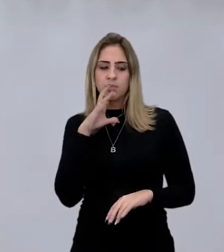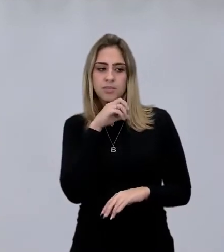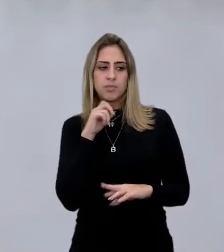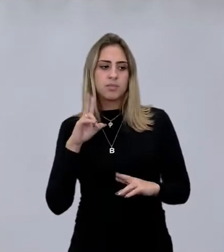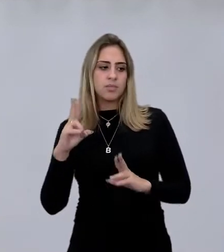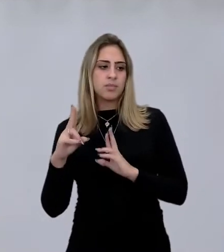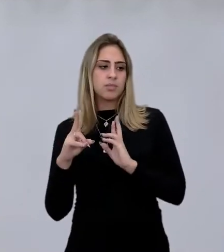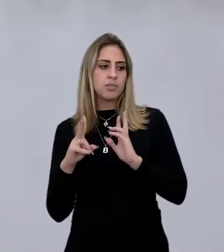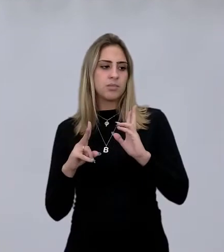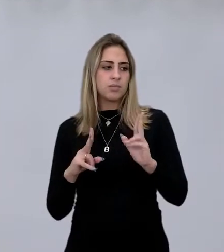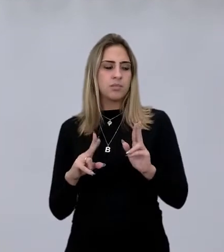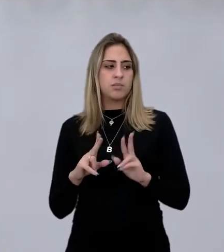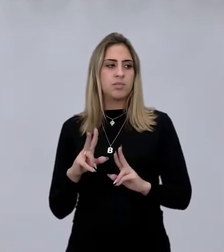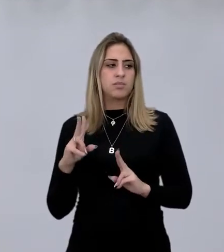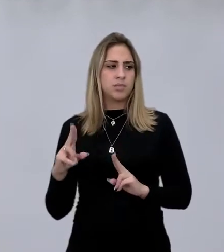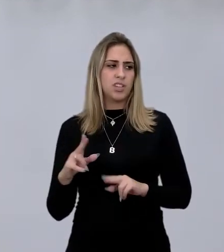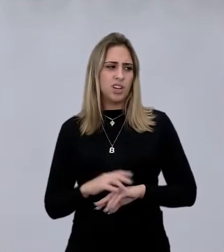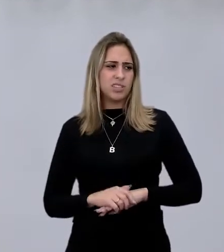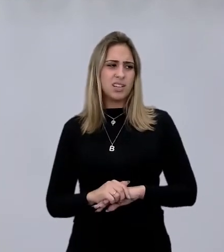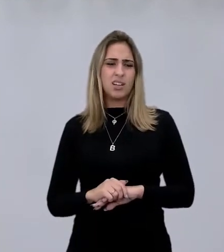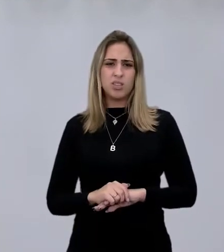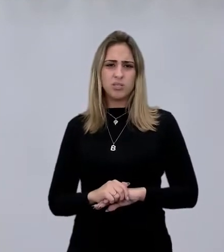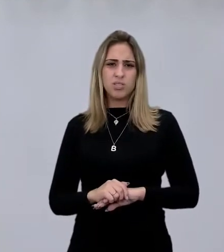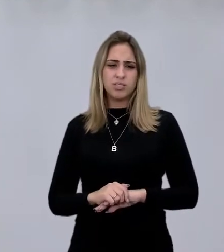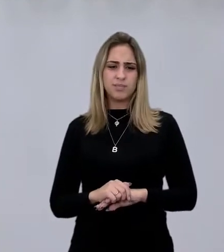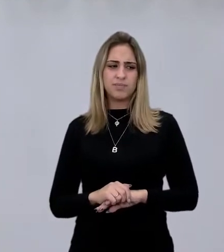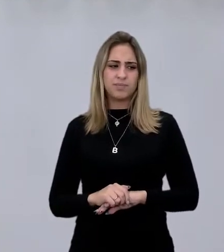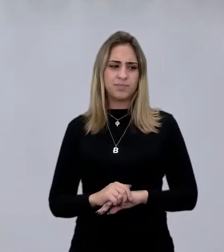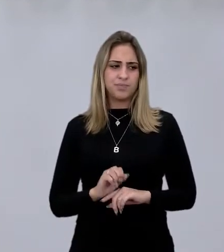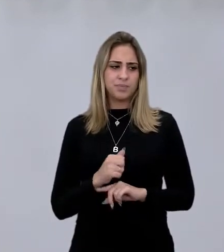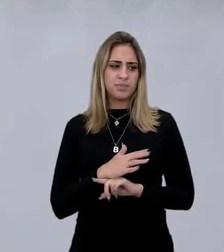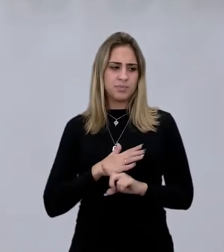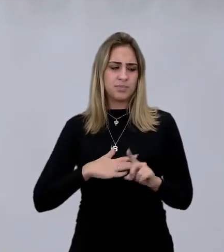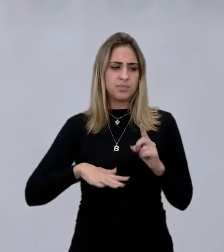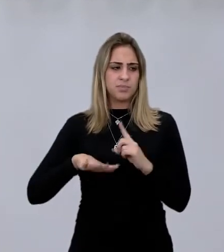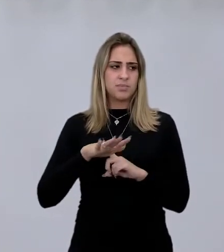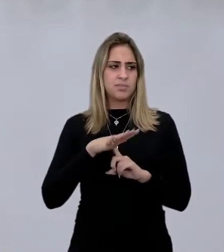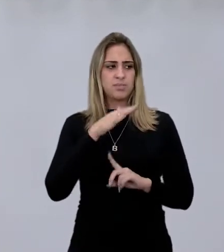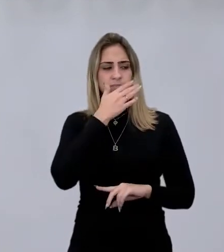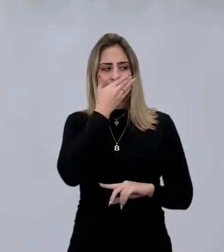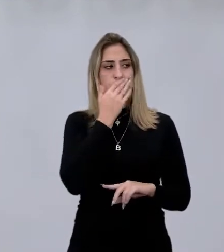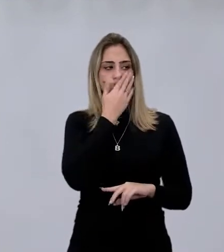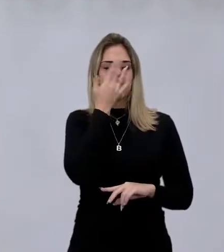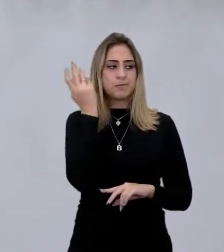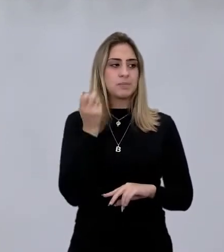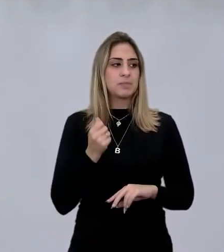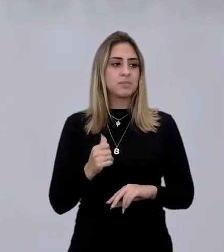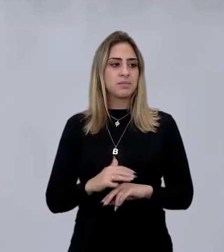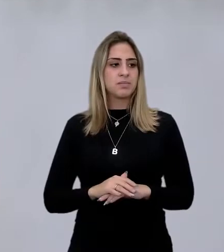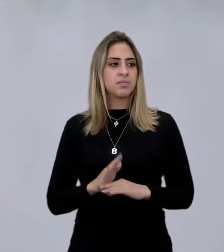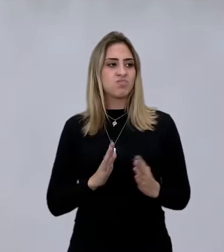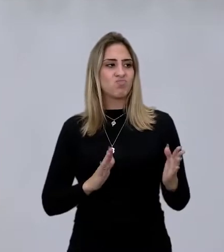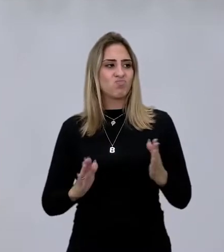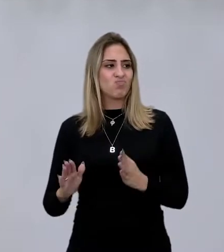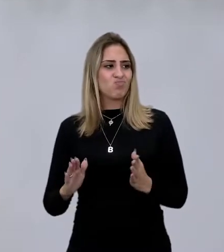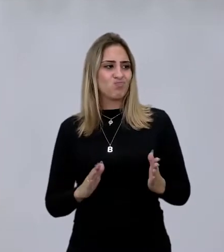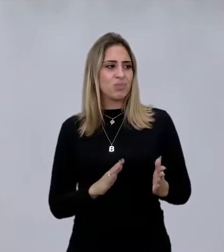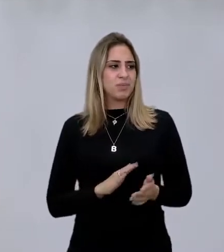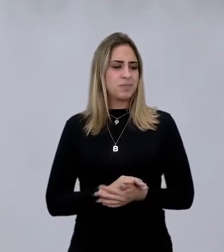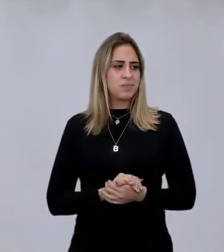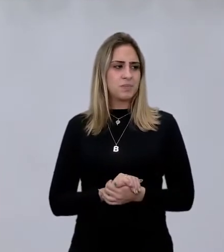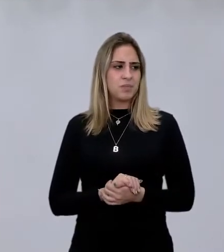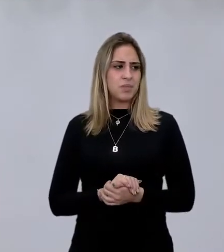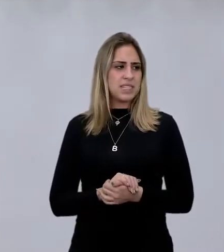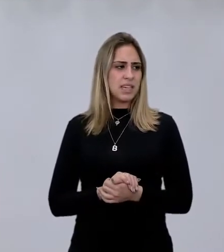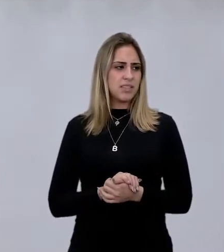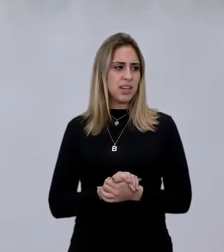quando a gente também está falando sobre a nossa sociedade atual, a gente está falando de uma sociedade que ela não passa por esses períodos de transição, ela